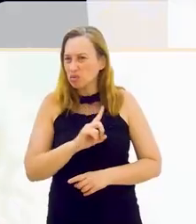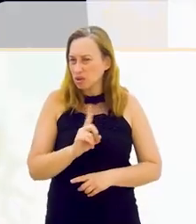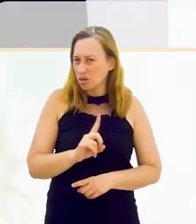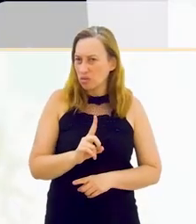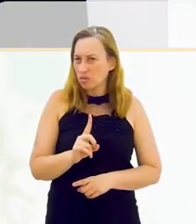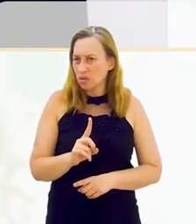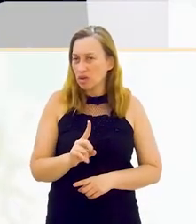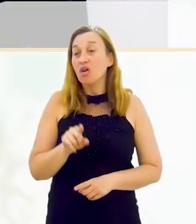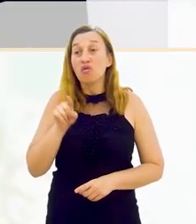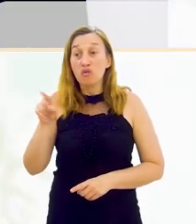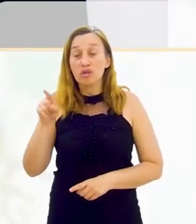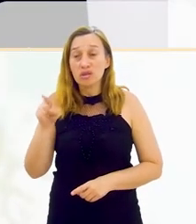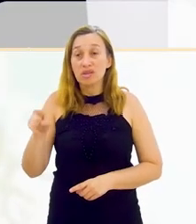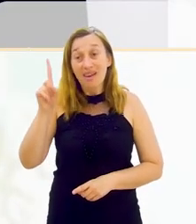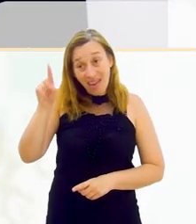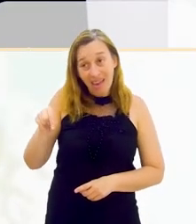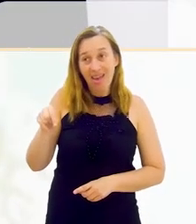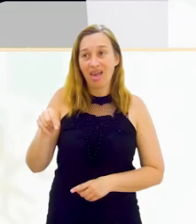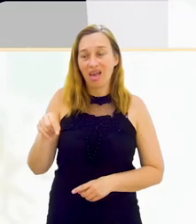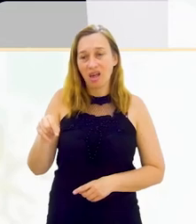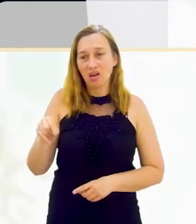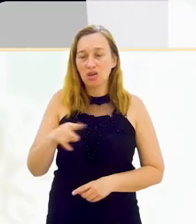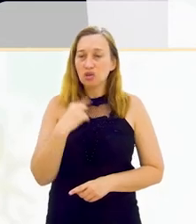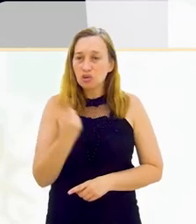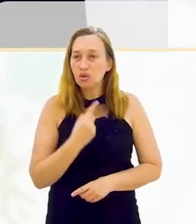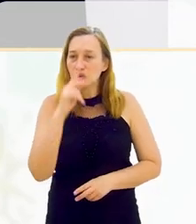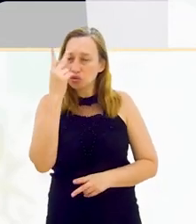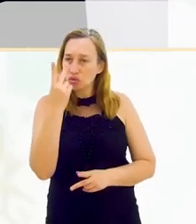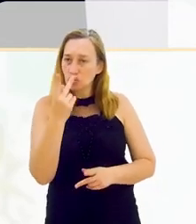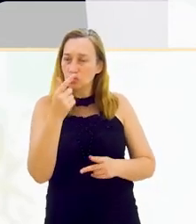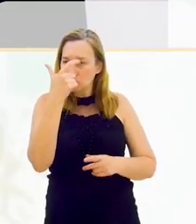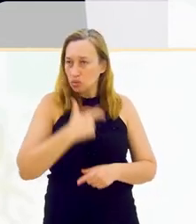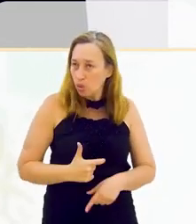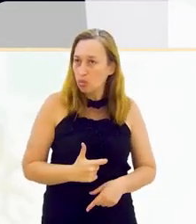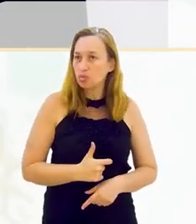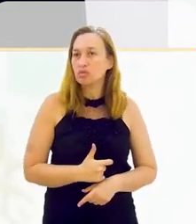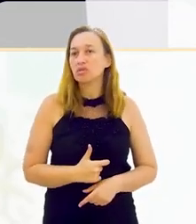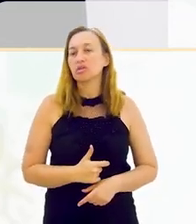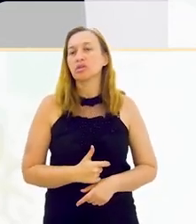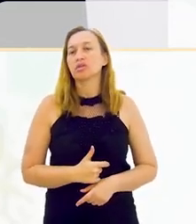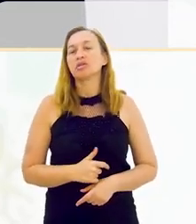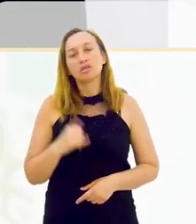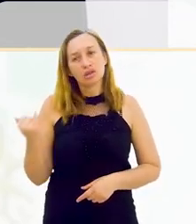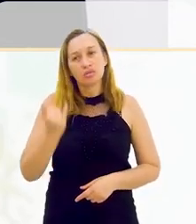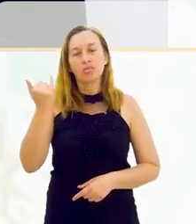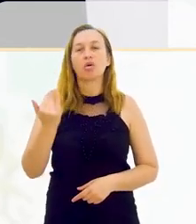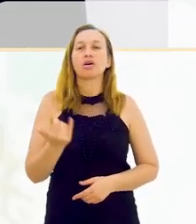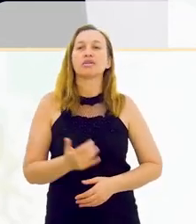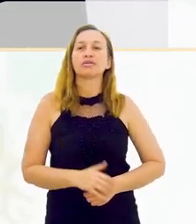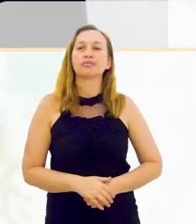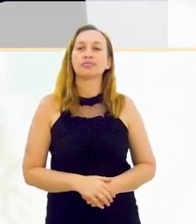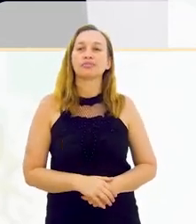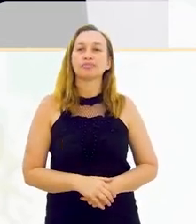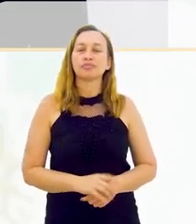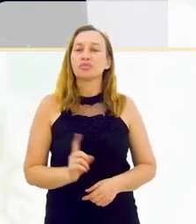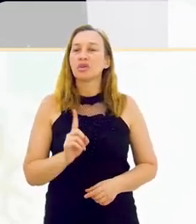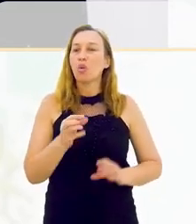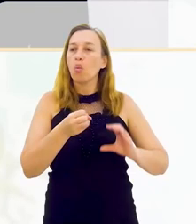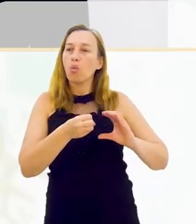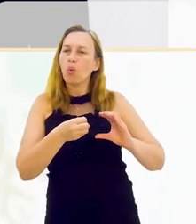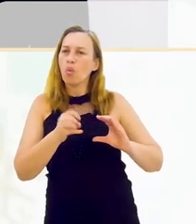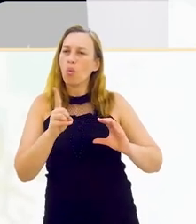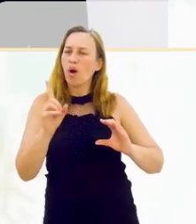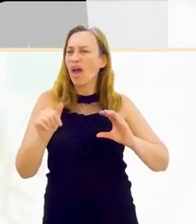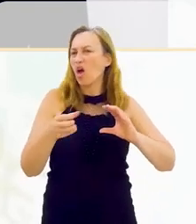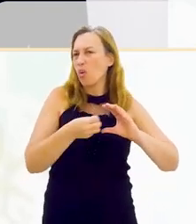discordar. É o que você é o que nós Isso, somos, né? isso. Então é isso que importa. Não é